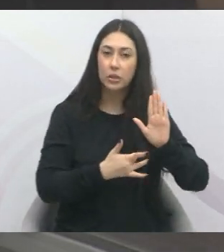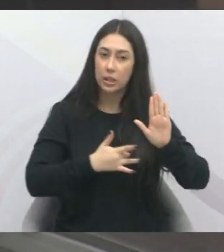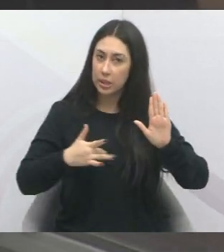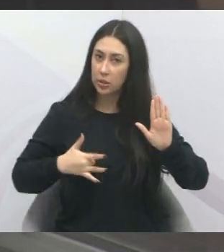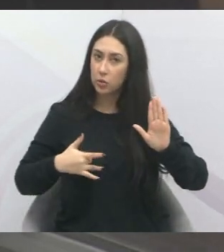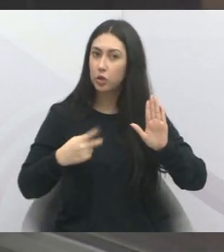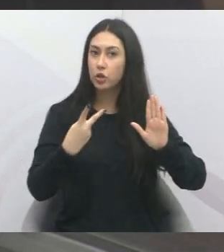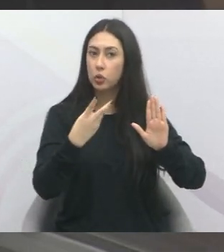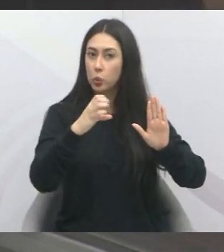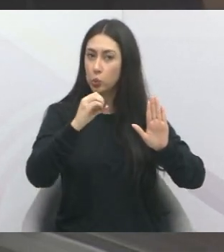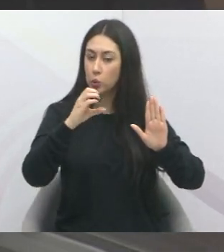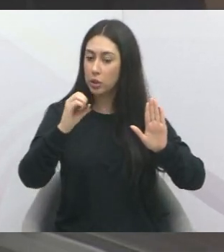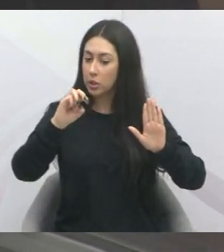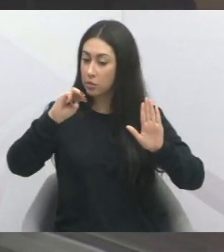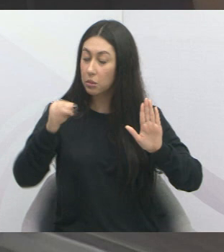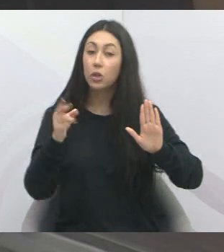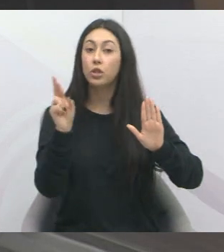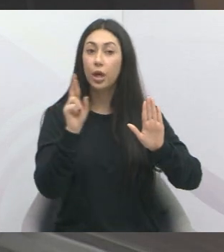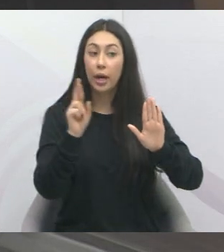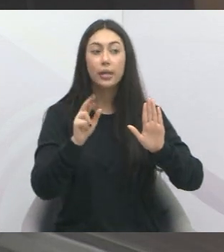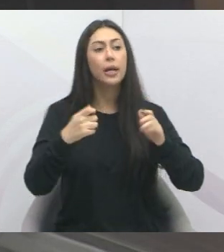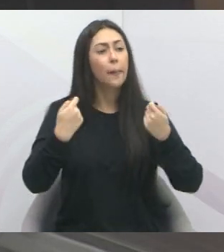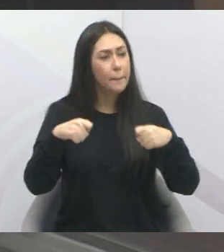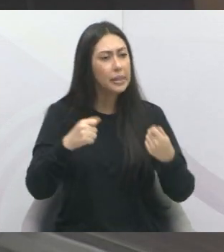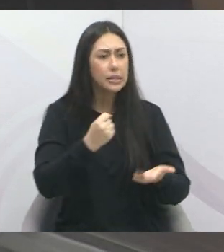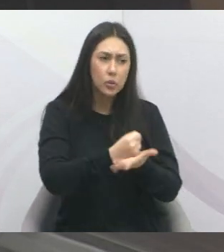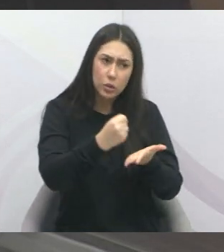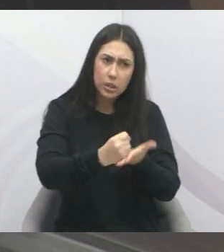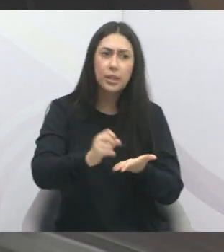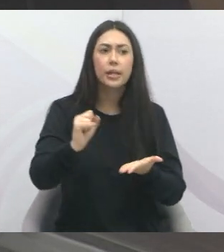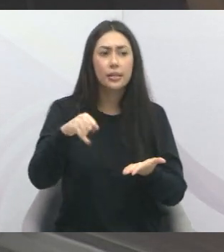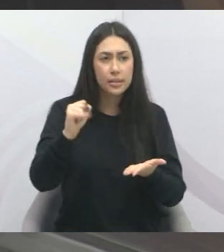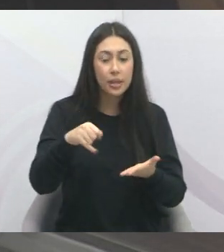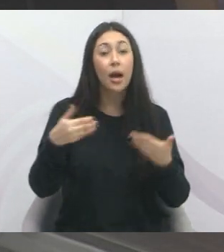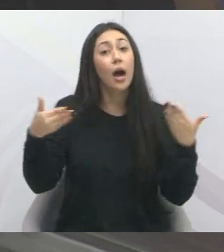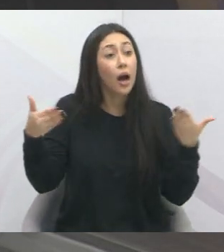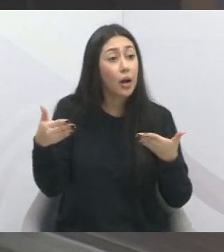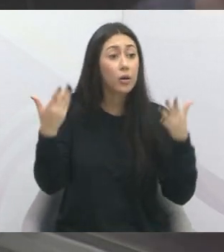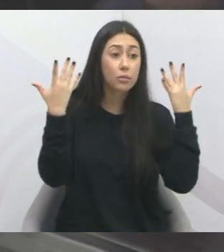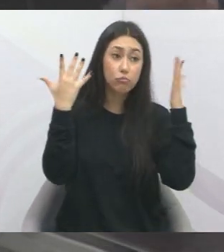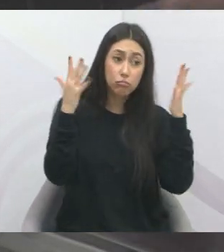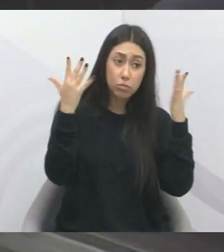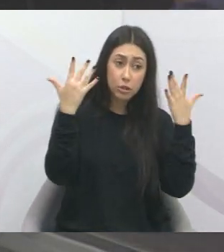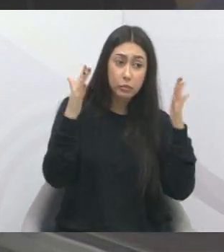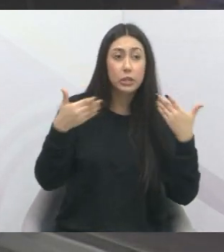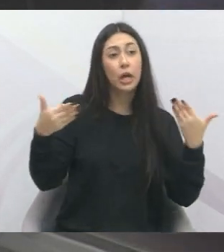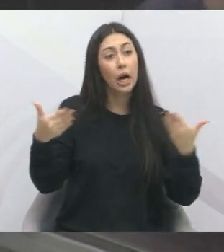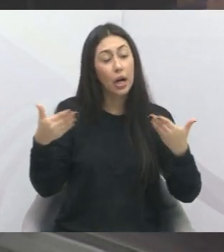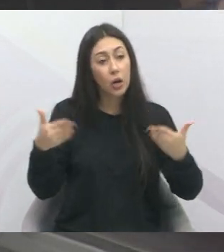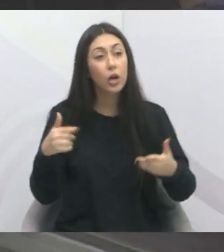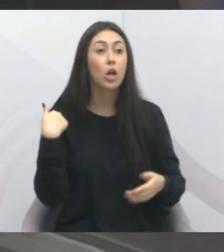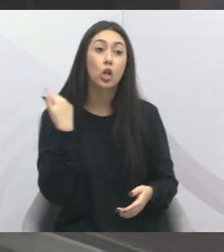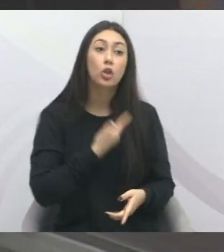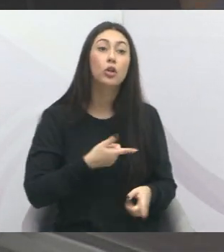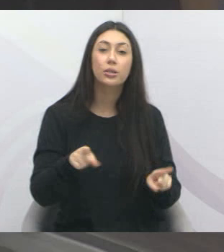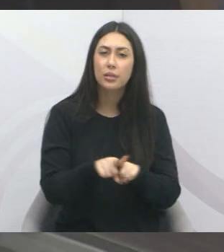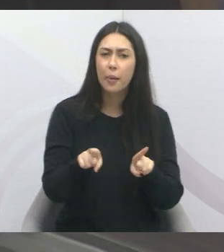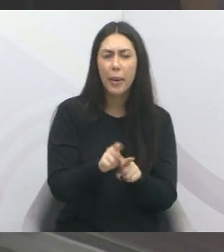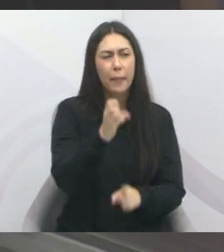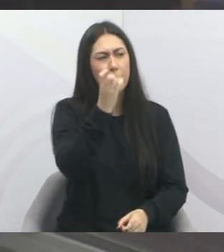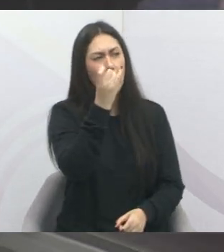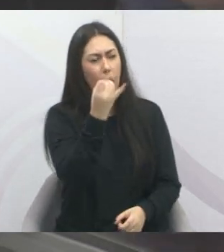200 milhões por ano, tem que dar essa resposta para a população. Agora, parabéns, vai tirar e vai... Fizemos até a conta